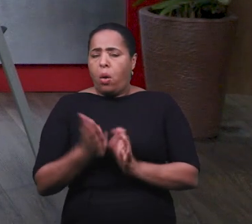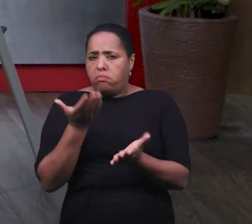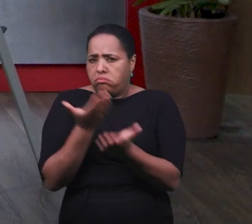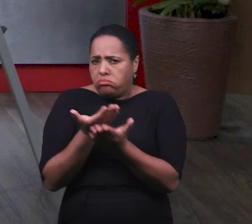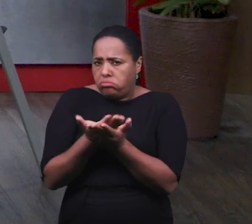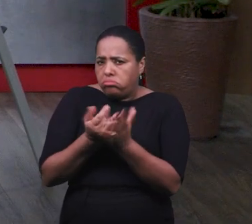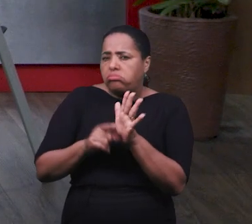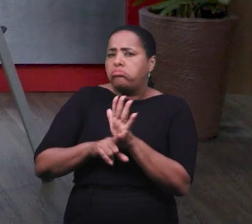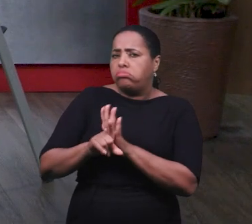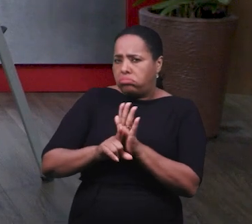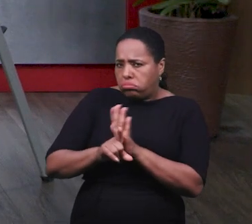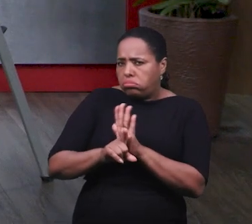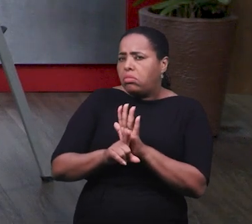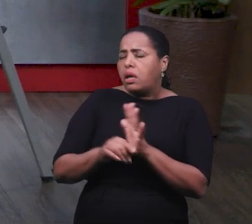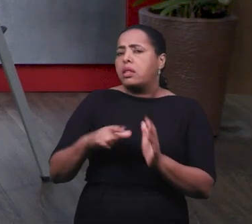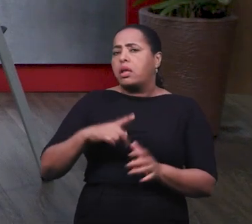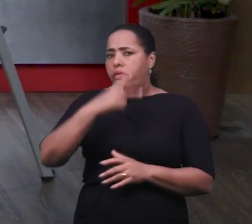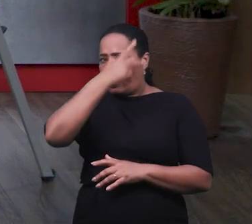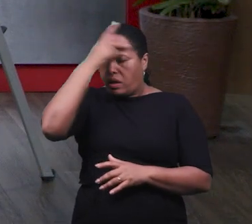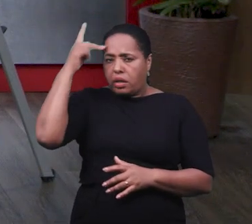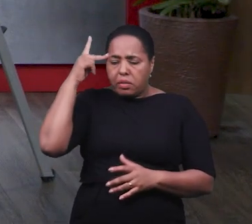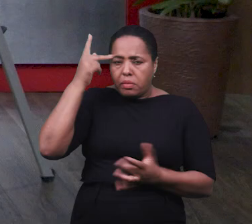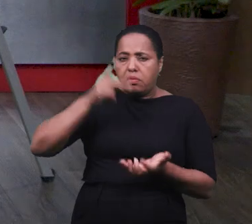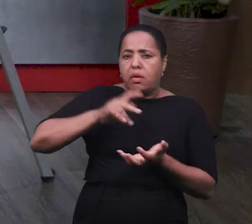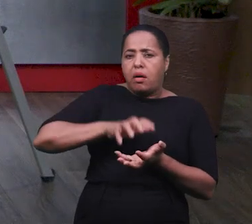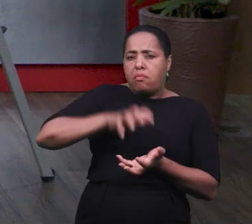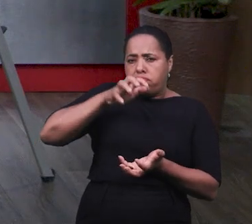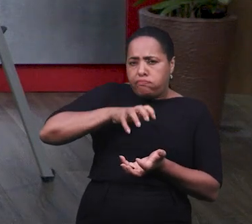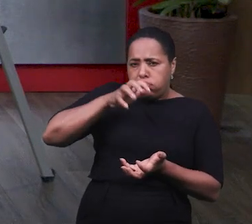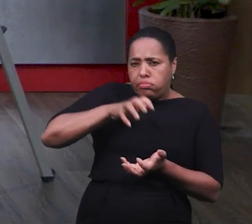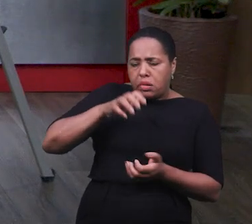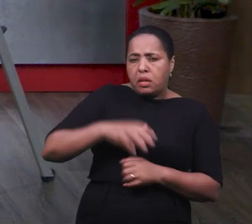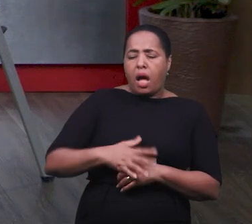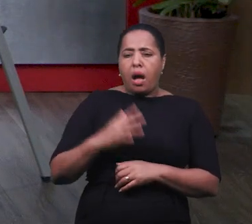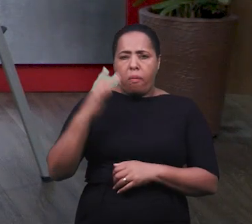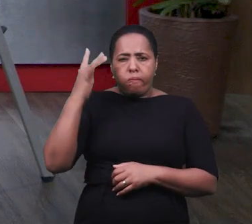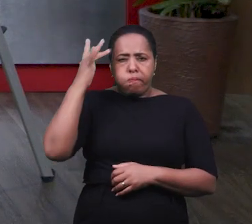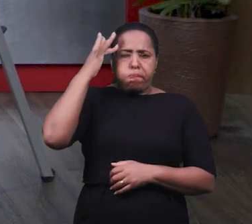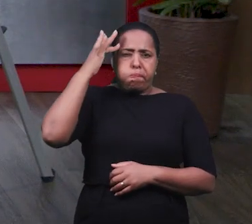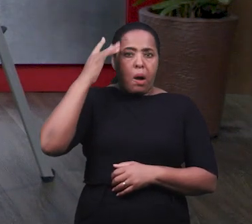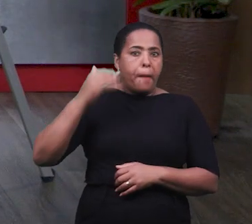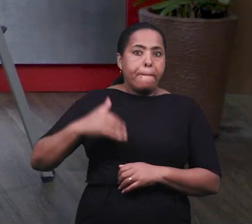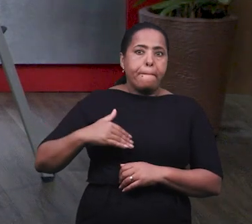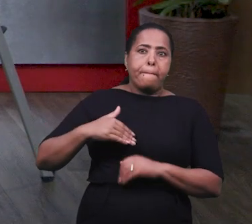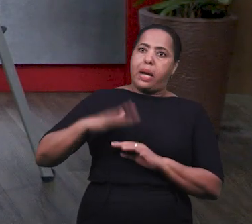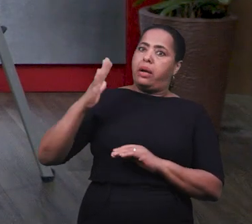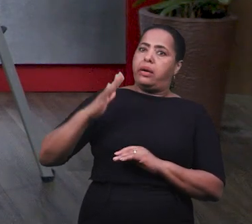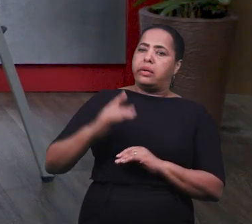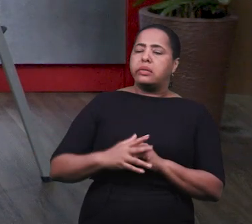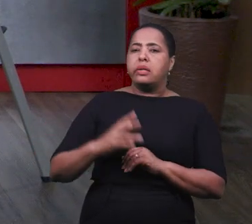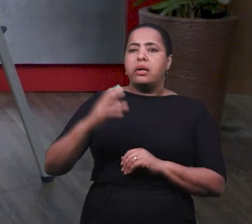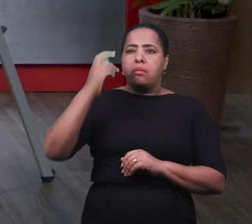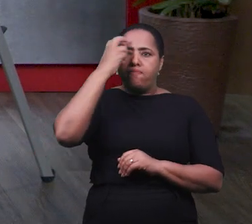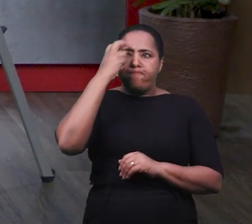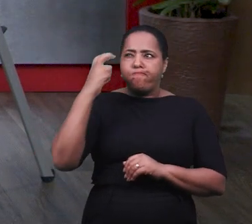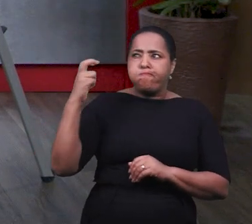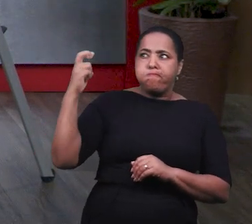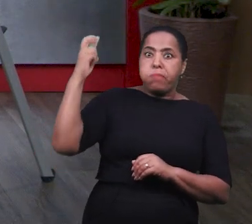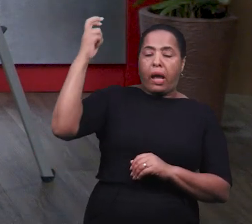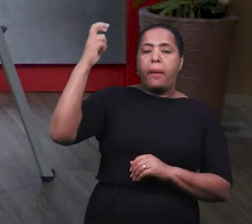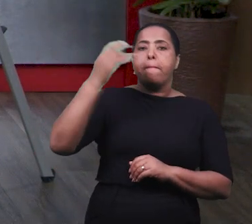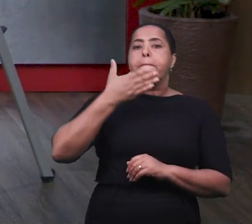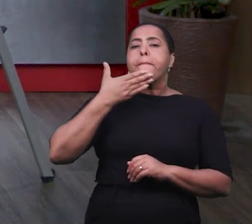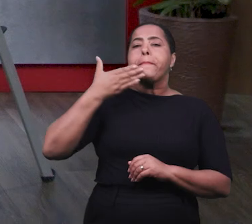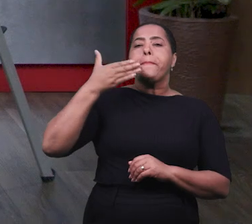estudo que os idosos, pessoas idosas mais maduras, né, têm um alto de conhecimento